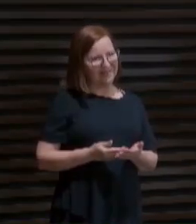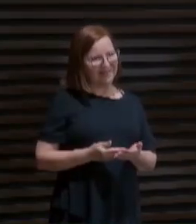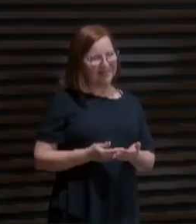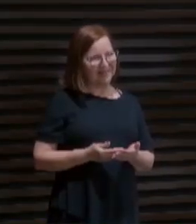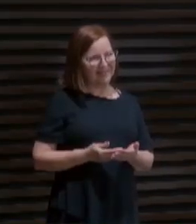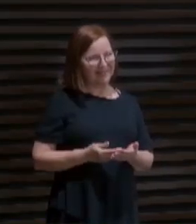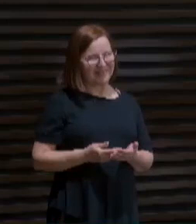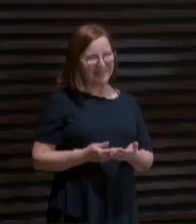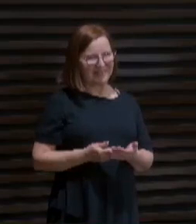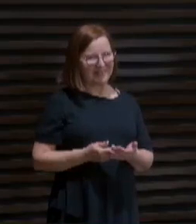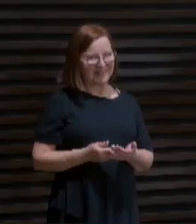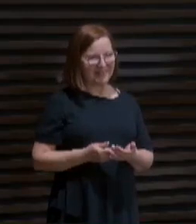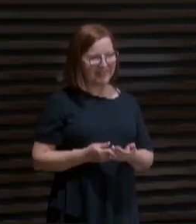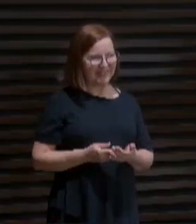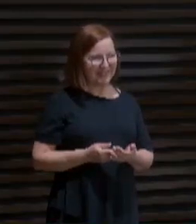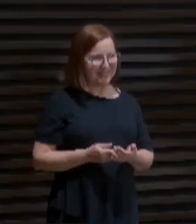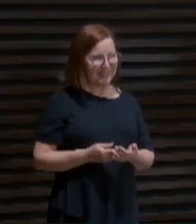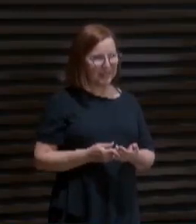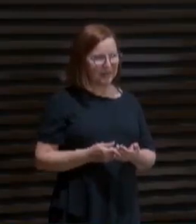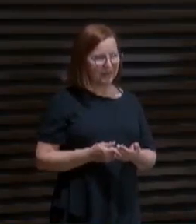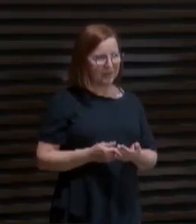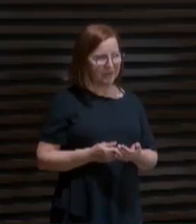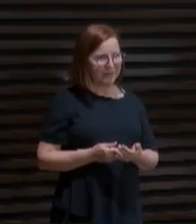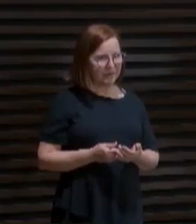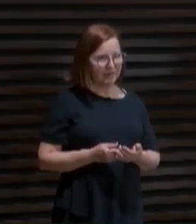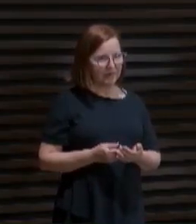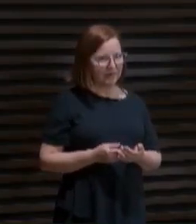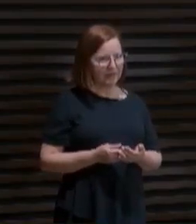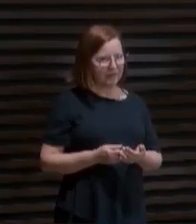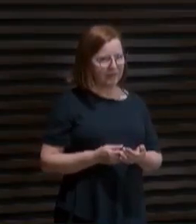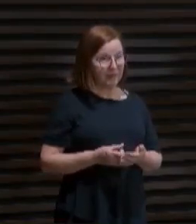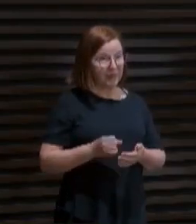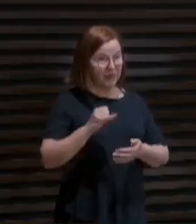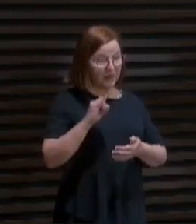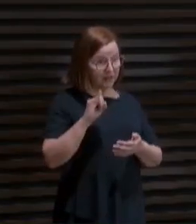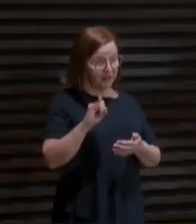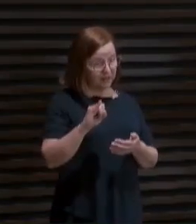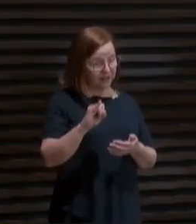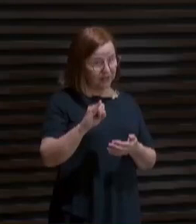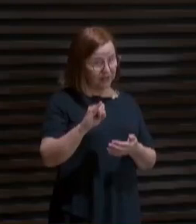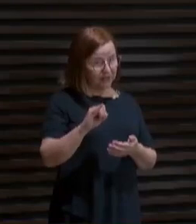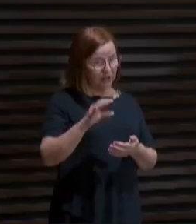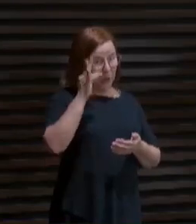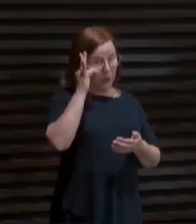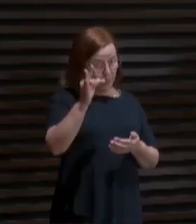Se ele alguma vez colocou a mão no lado do Senhor, nós não sabemos.